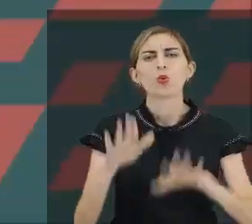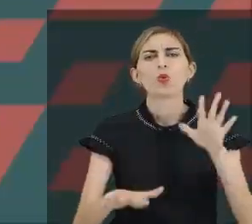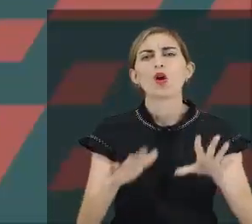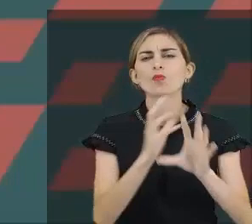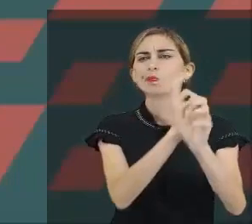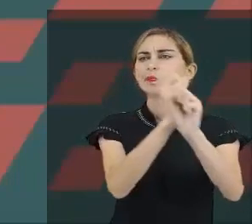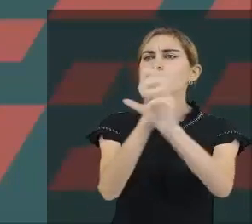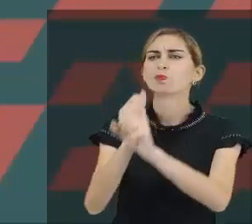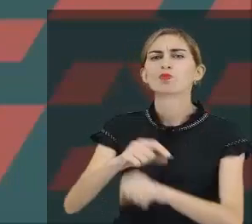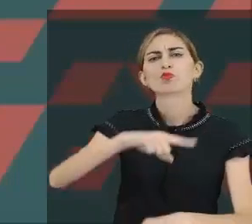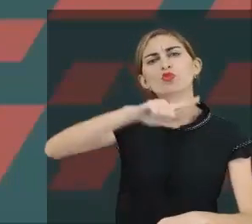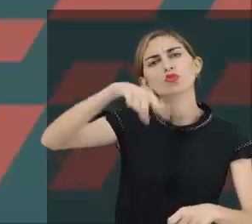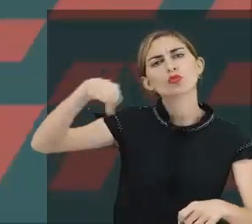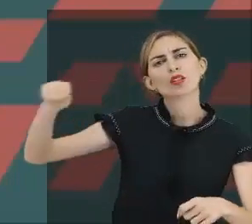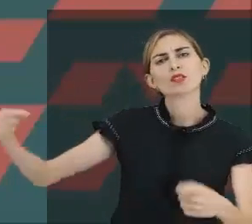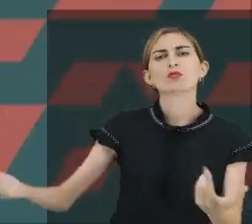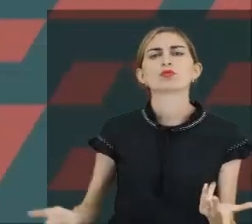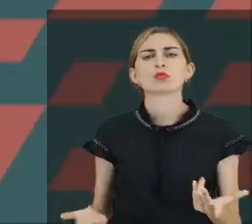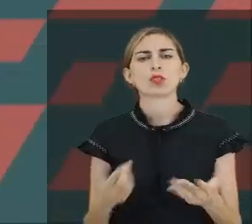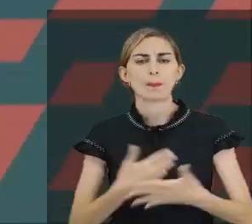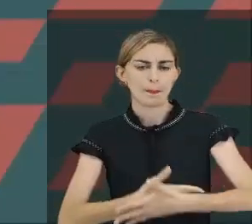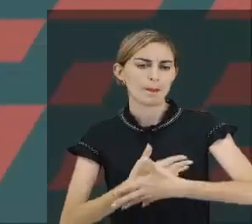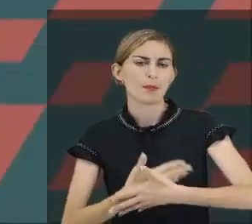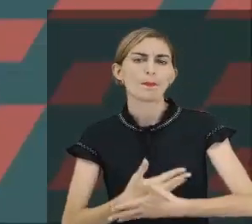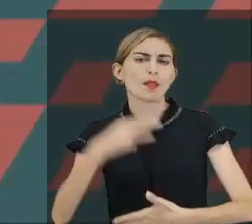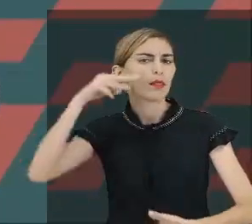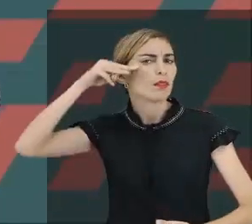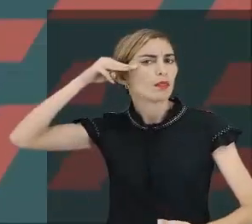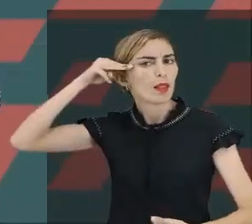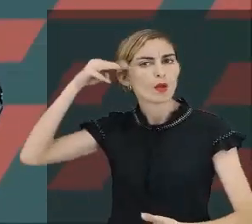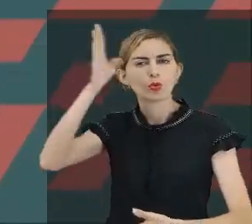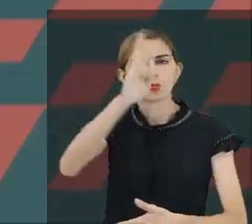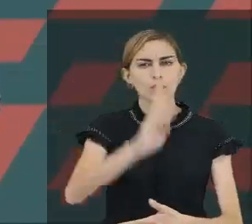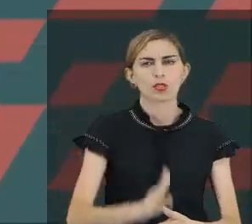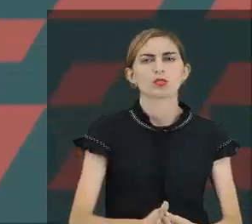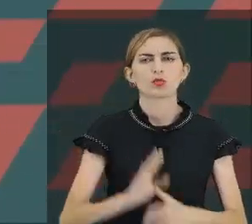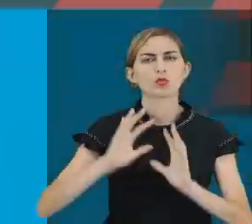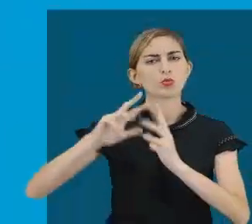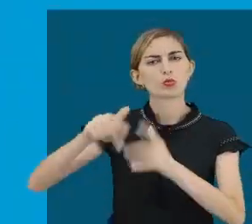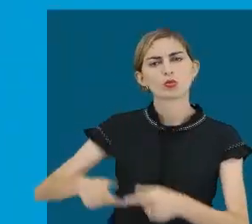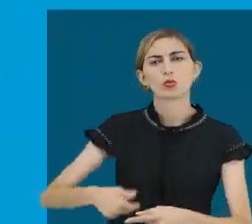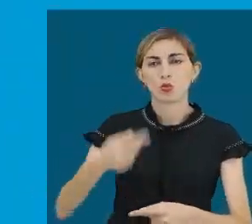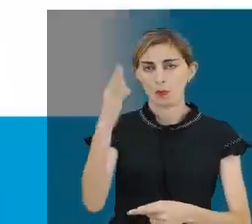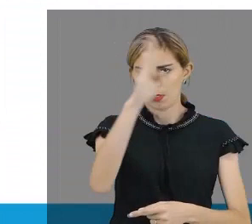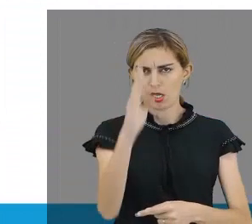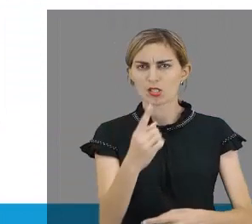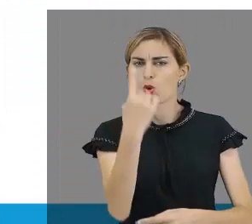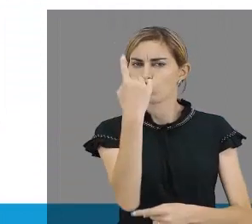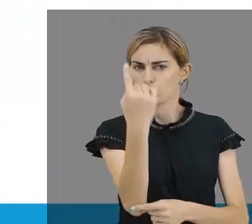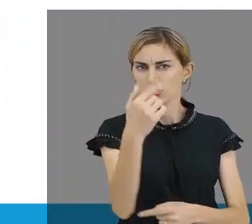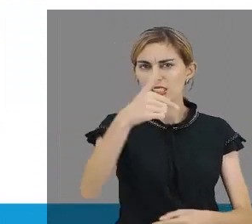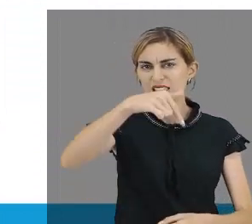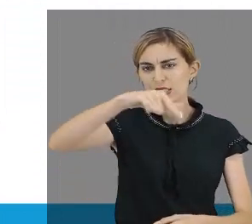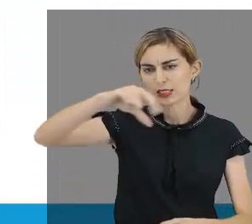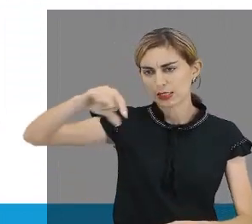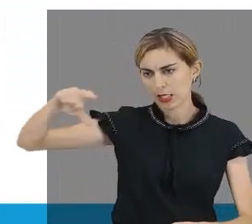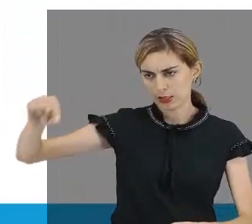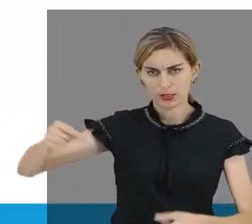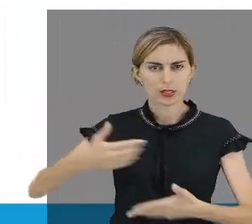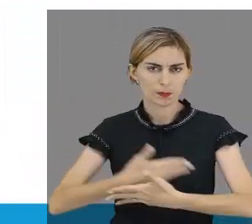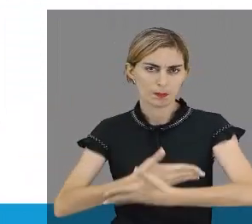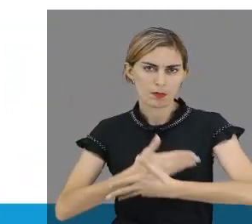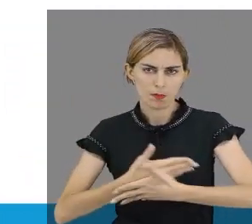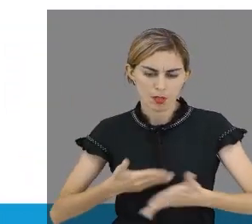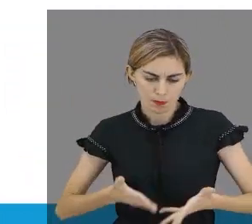é a estatística do nascimento de um bebê de Down no Brasil e no mundo? No Brasil, a cada